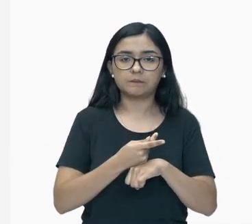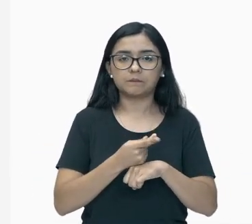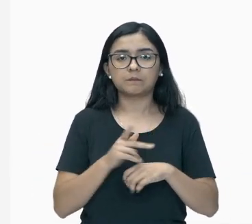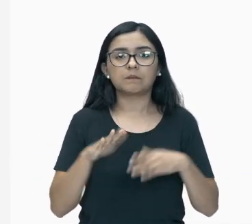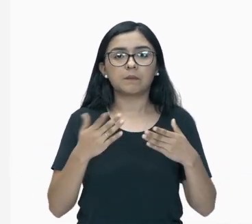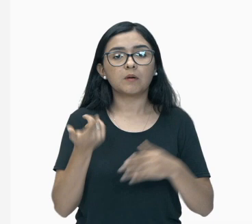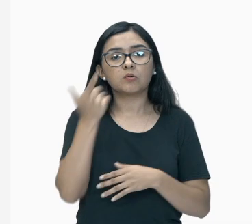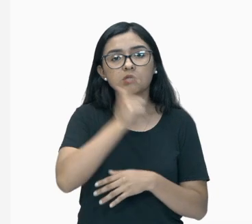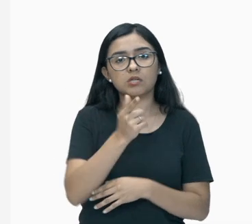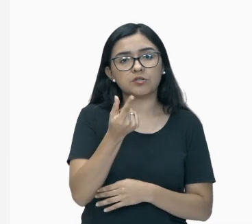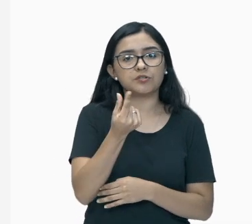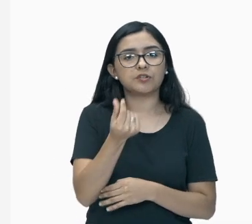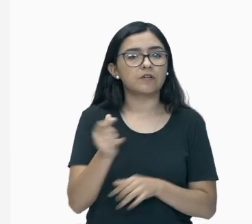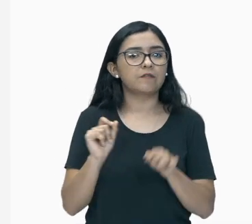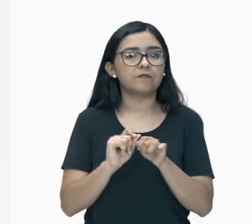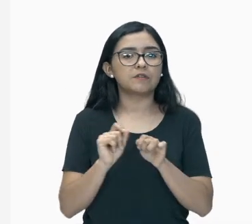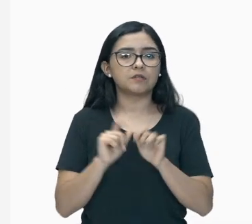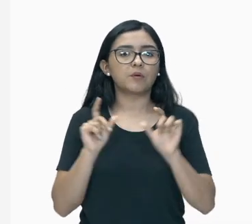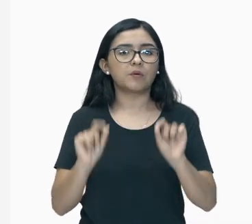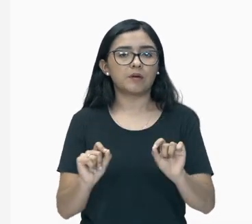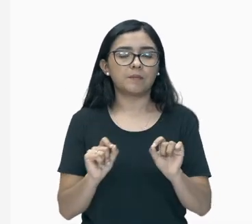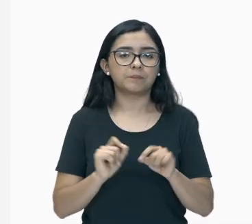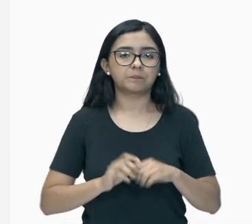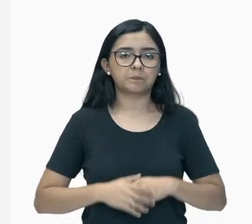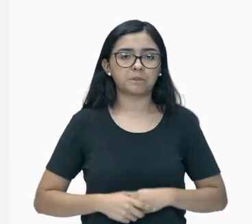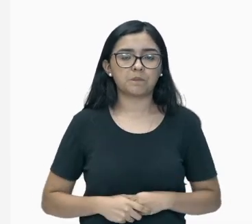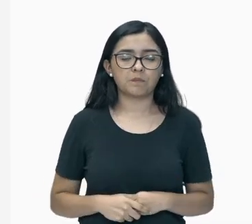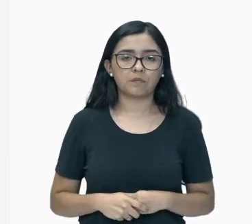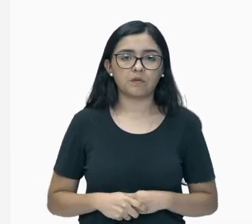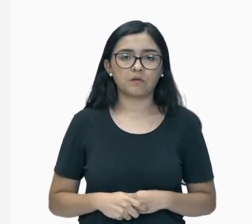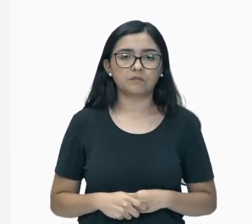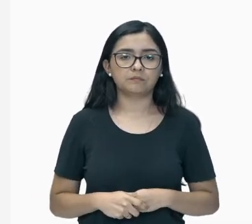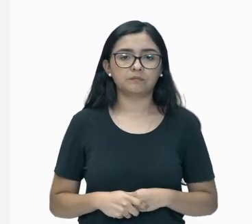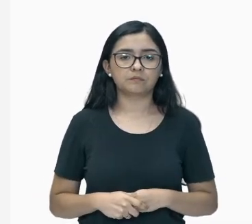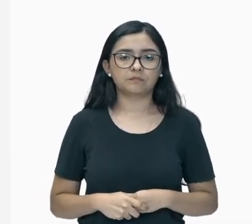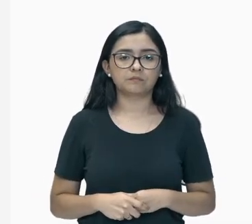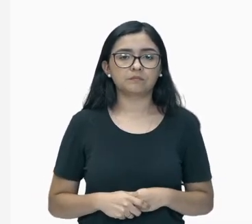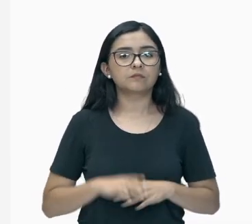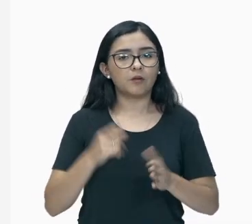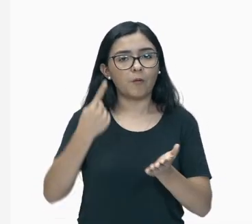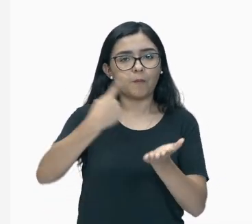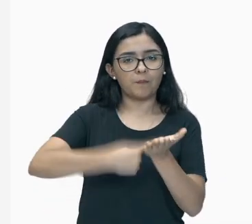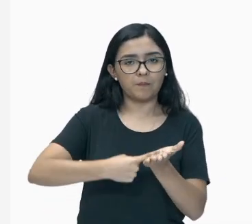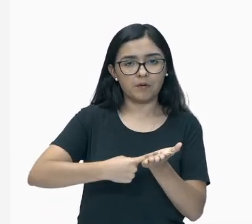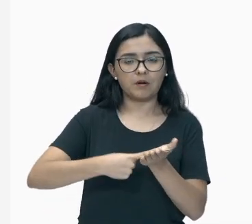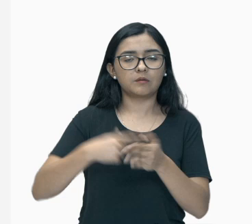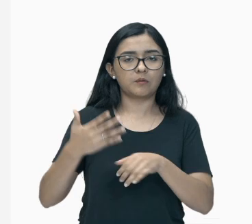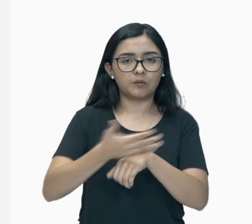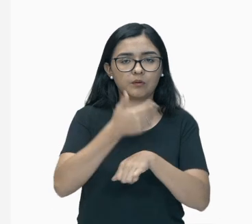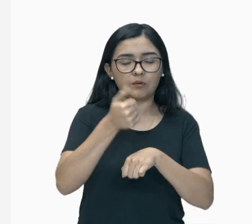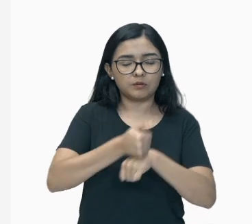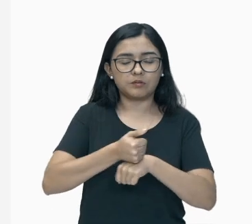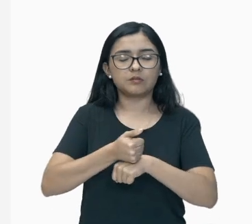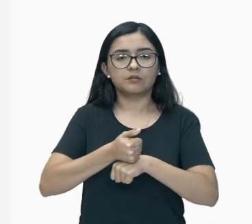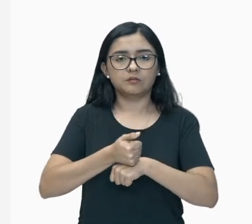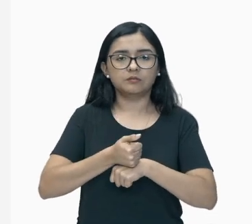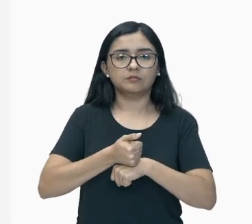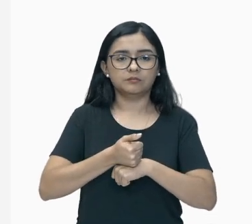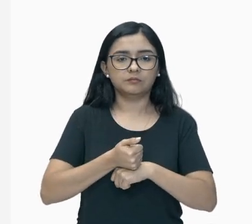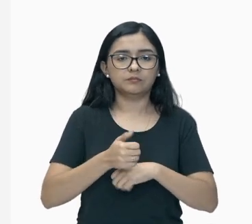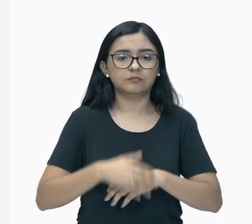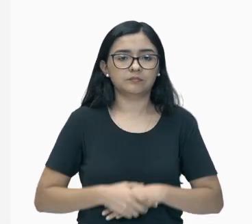finanças, ela vai então levantar essa questão aí, né, do pacto colonial e do